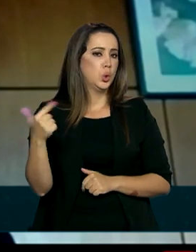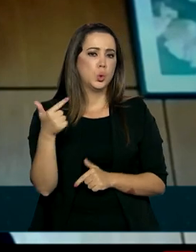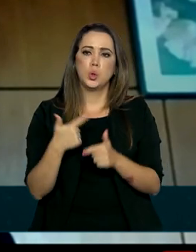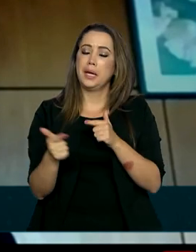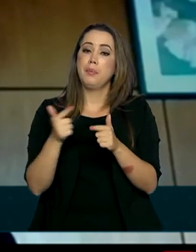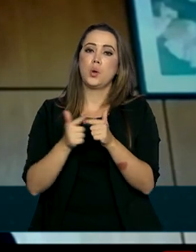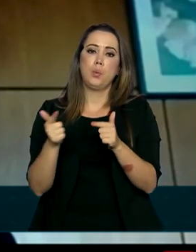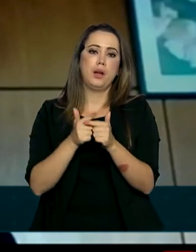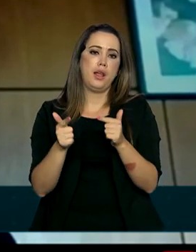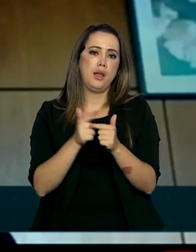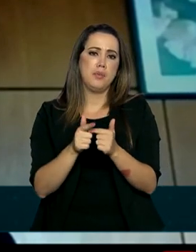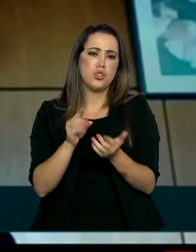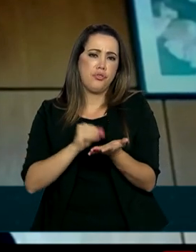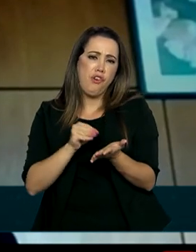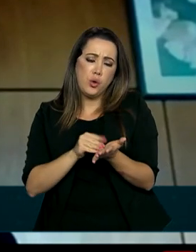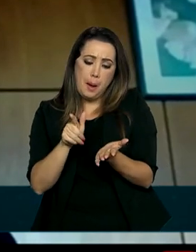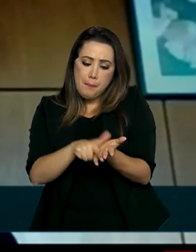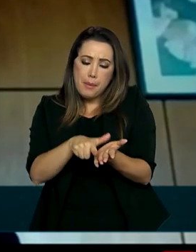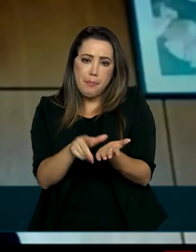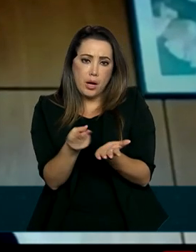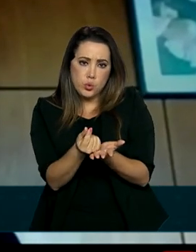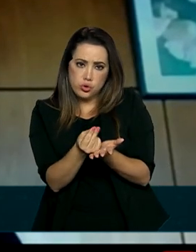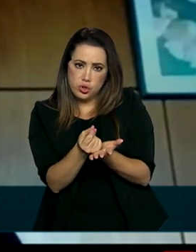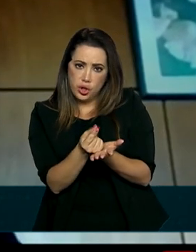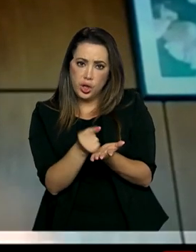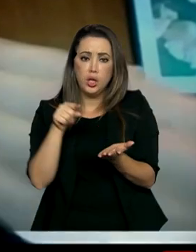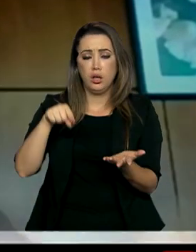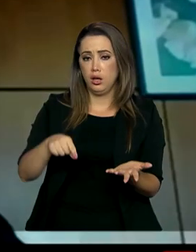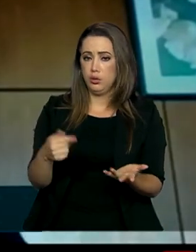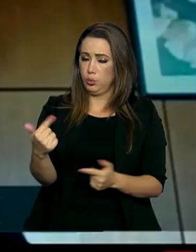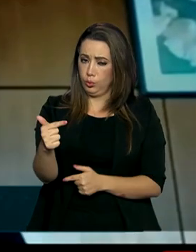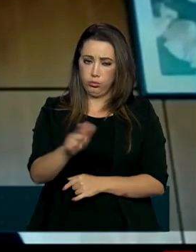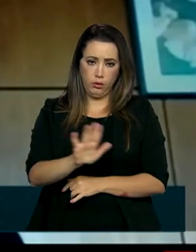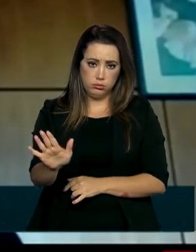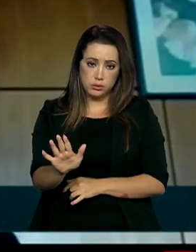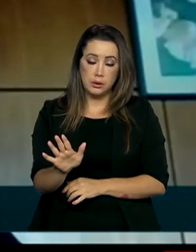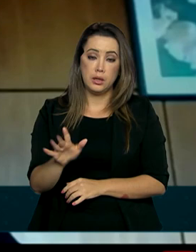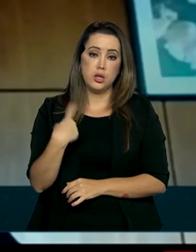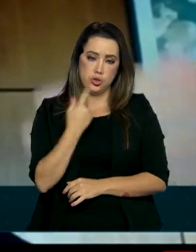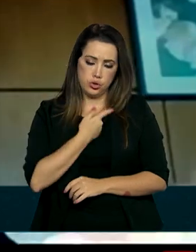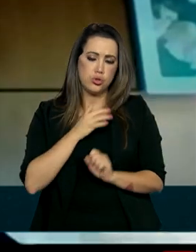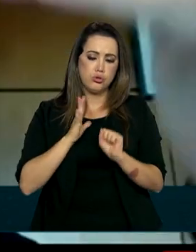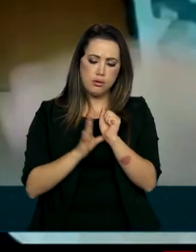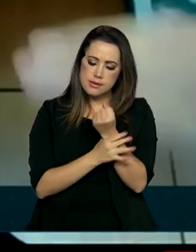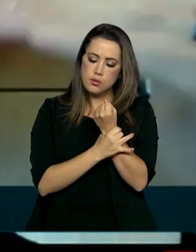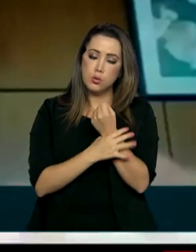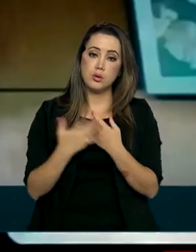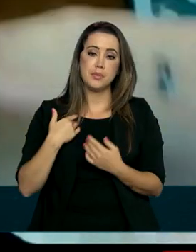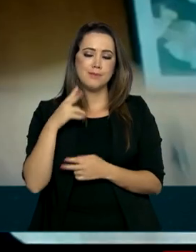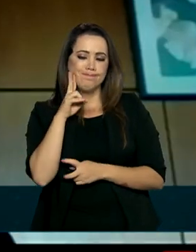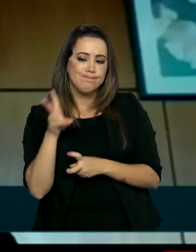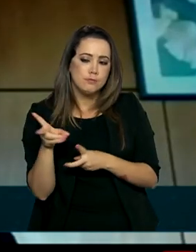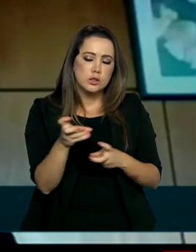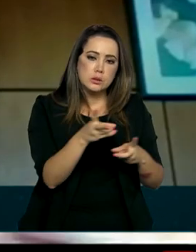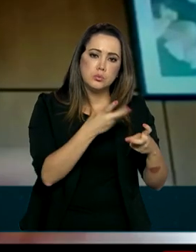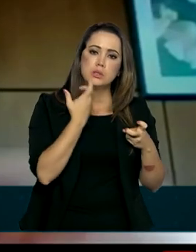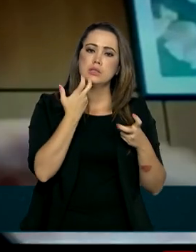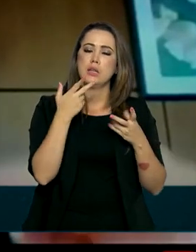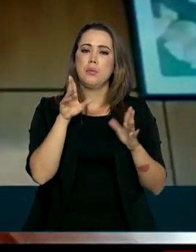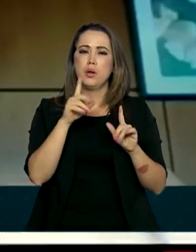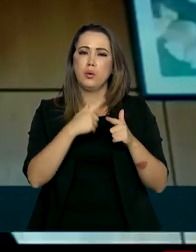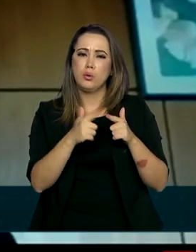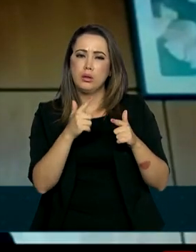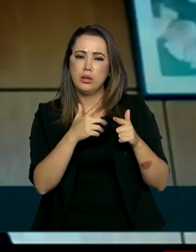nenhum caixa, nem vai existir. O Banco Central trabalha com a margem de segurança. Mas quando nós entendemos que a margem de segurança está ficando